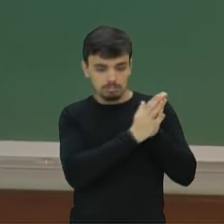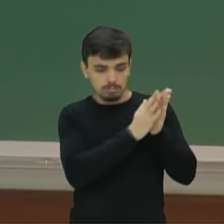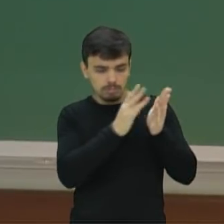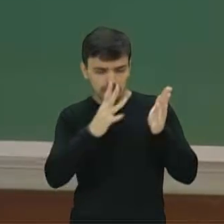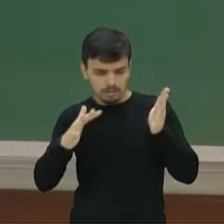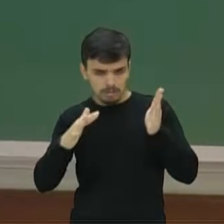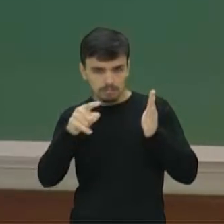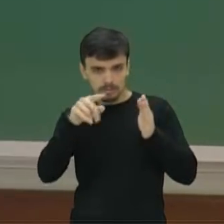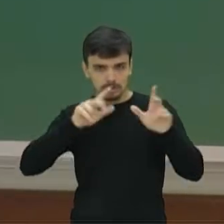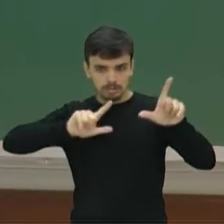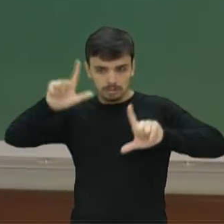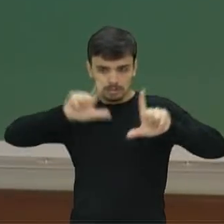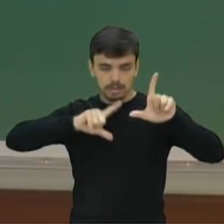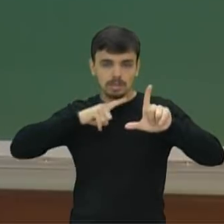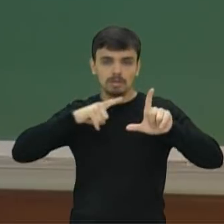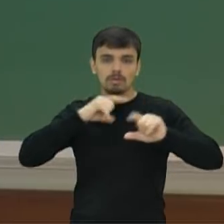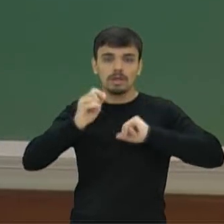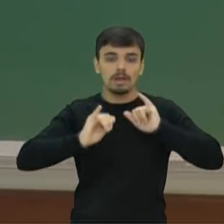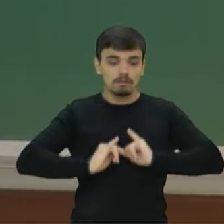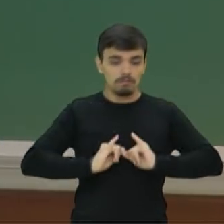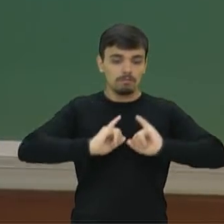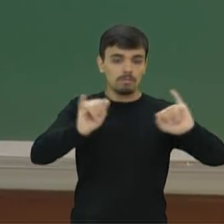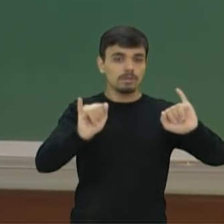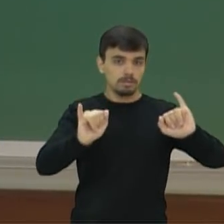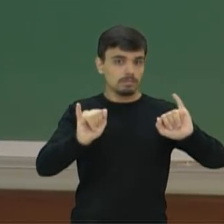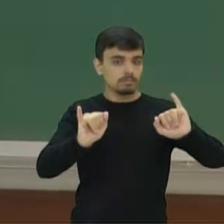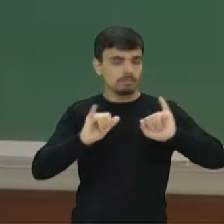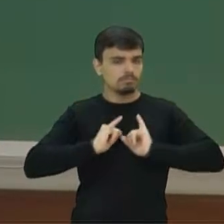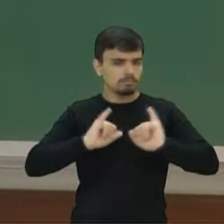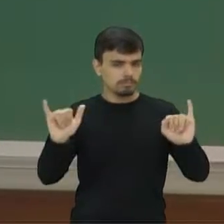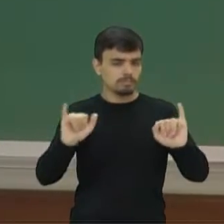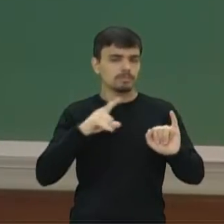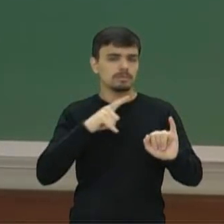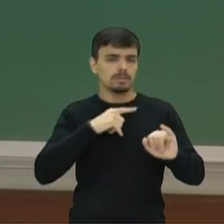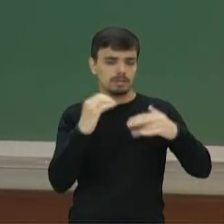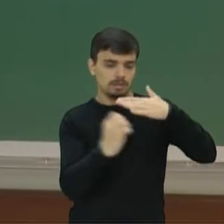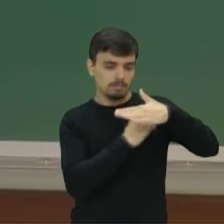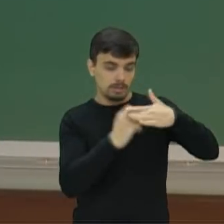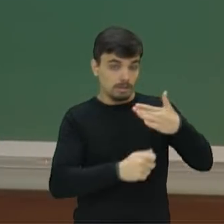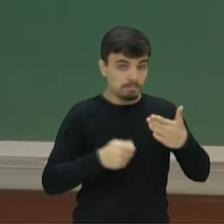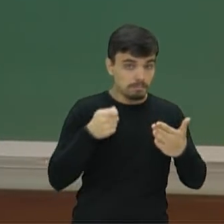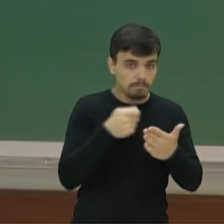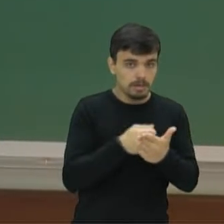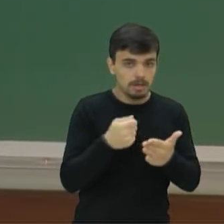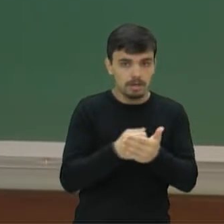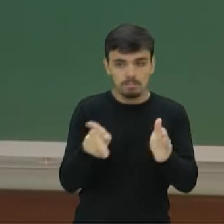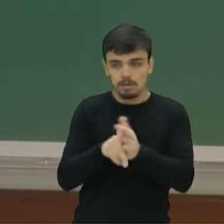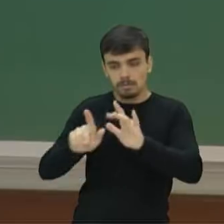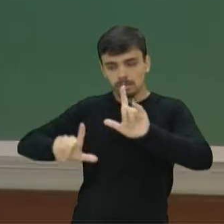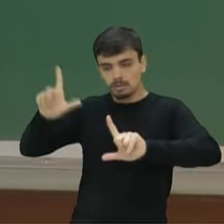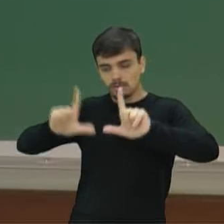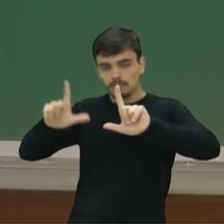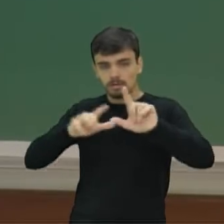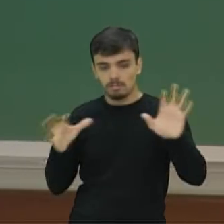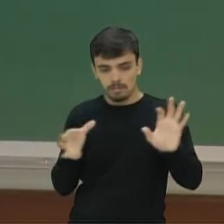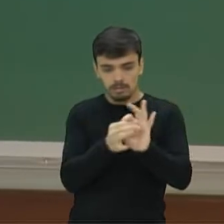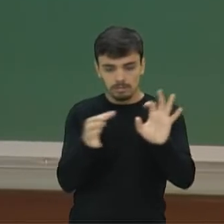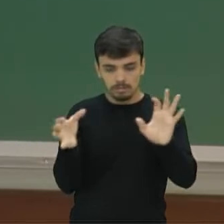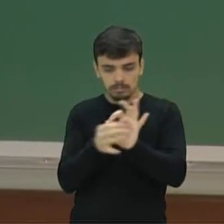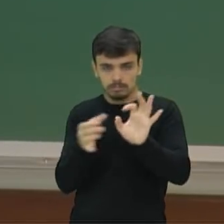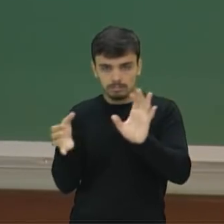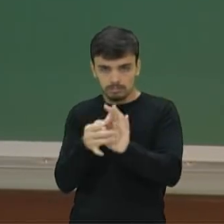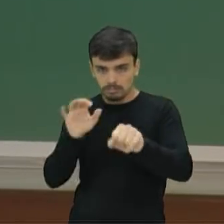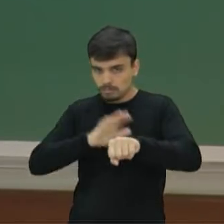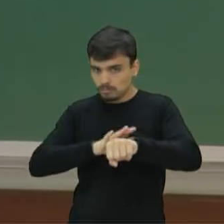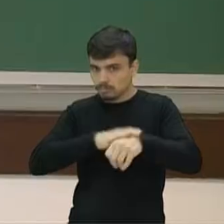está assistindo, existem anúncios publicitários, nos quais empresas pagam para a emissora de televisão para veicular os seus produtos